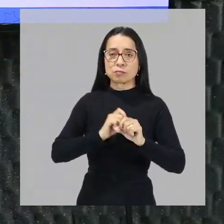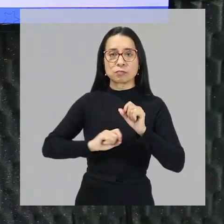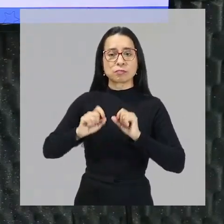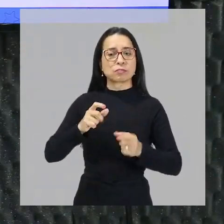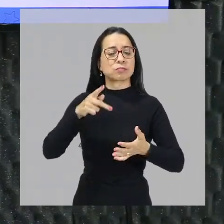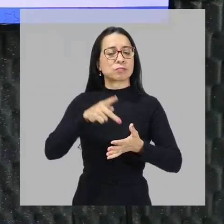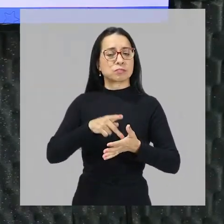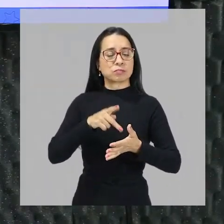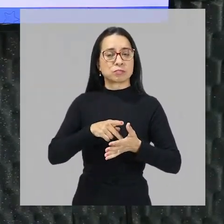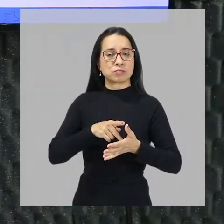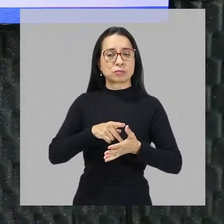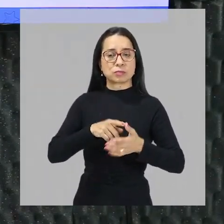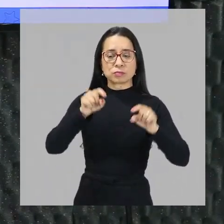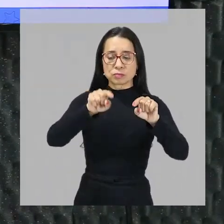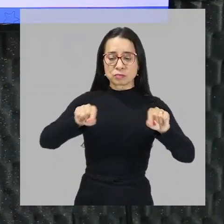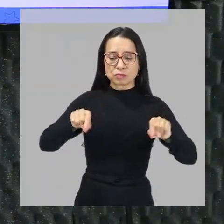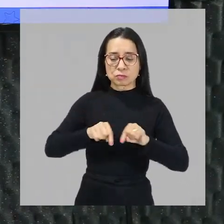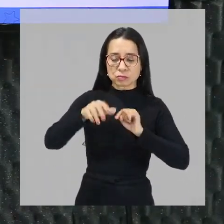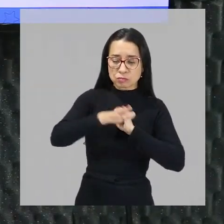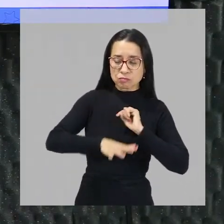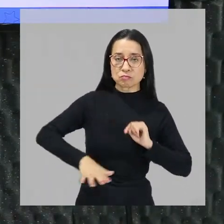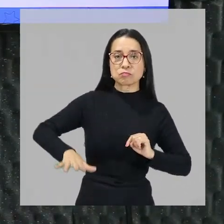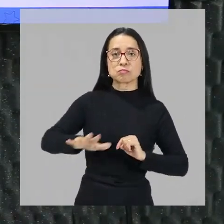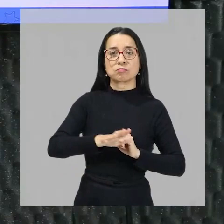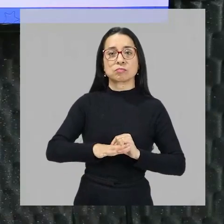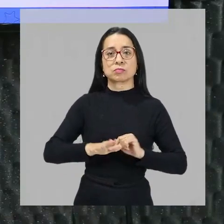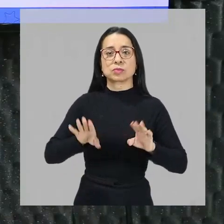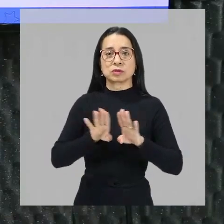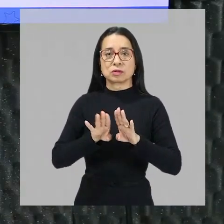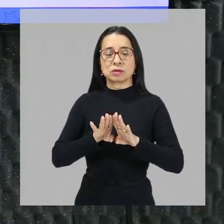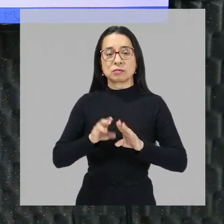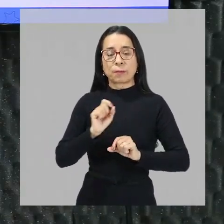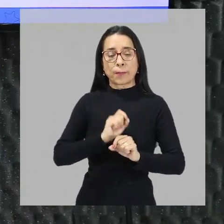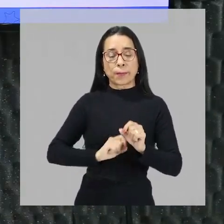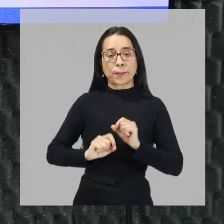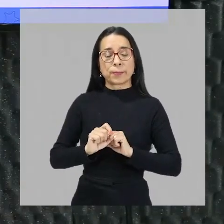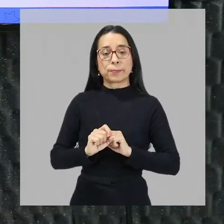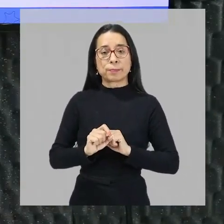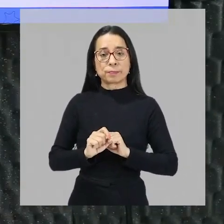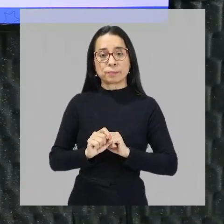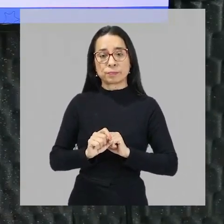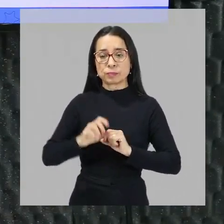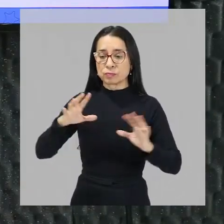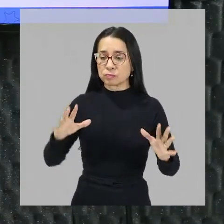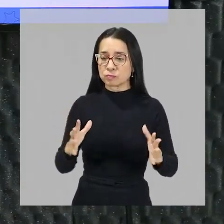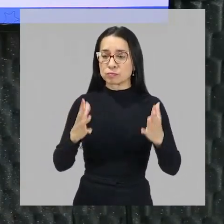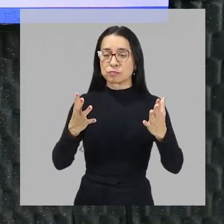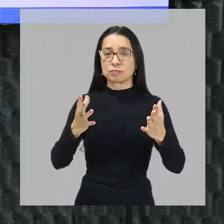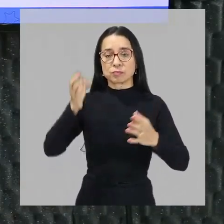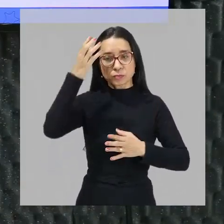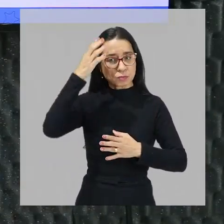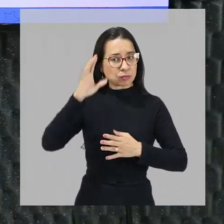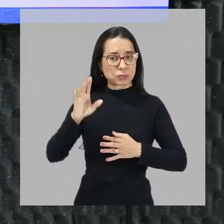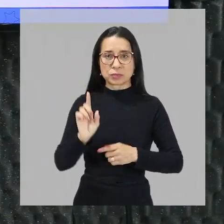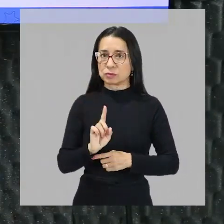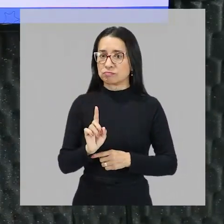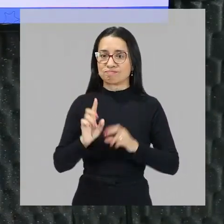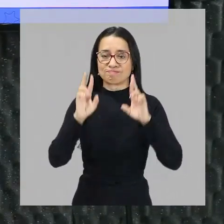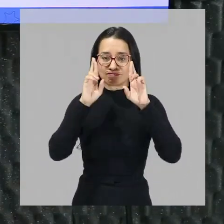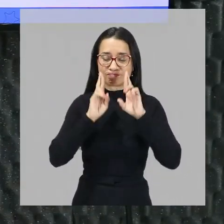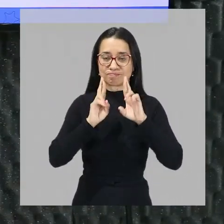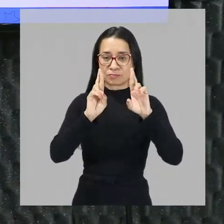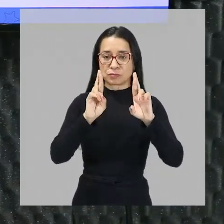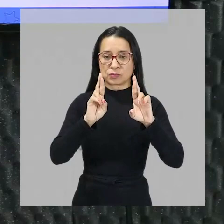verdade, muitos desses espaços, e até mesmo dos seus eventos culturais, não são respeitados